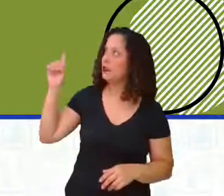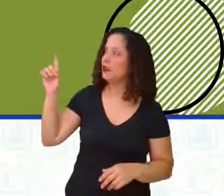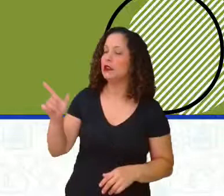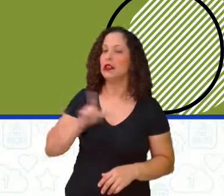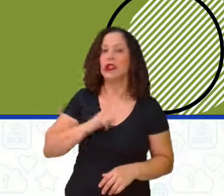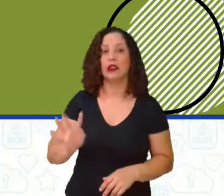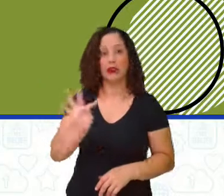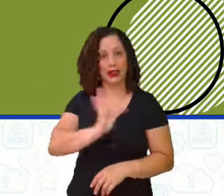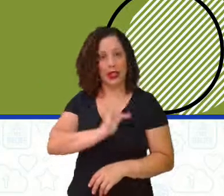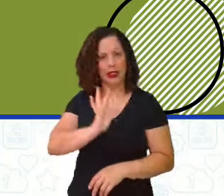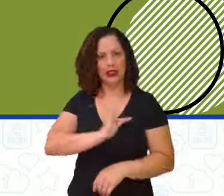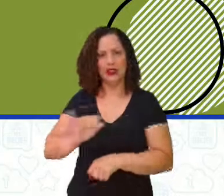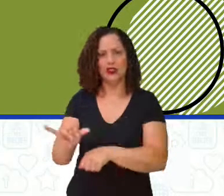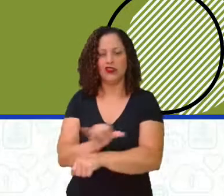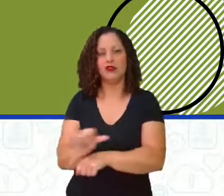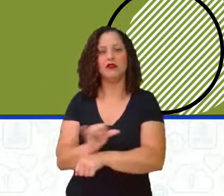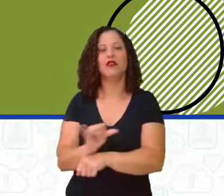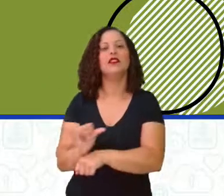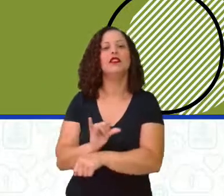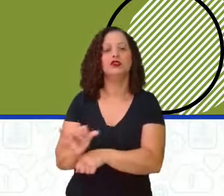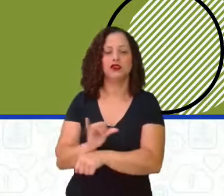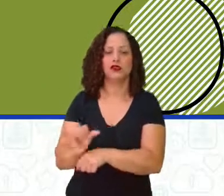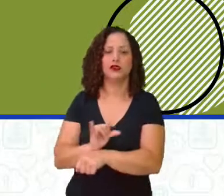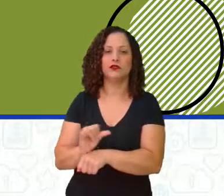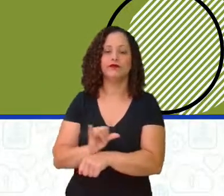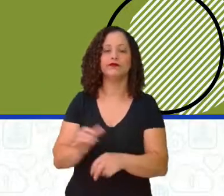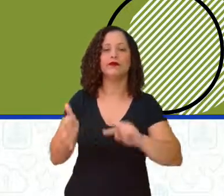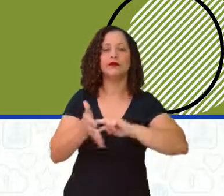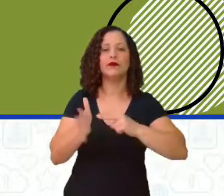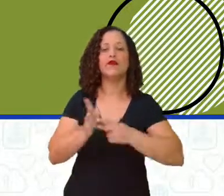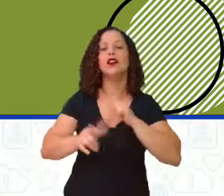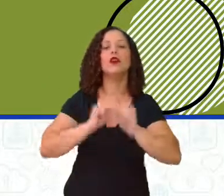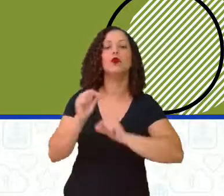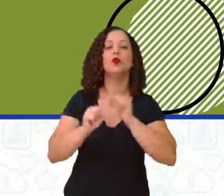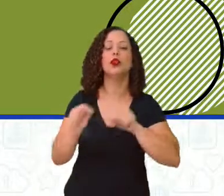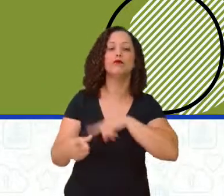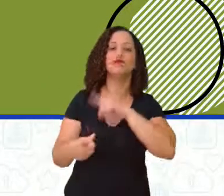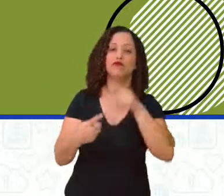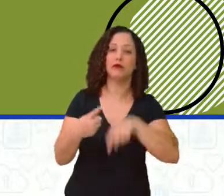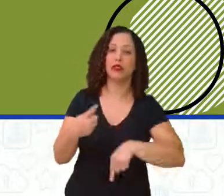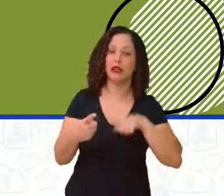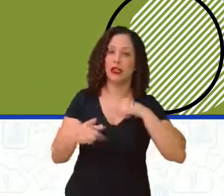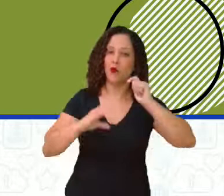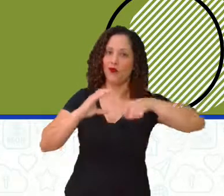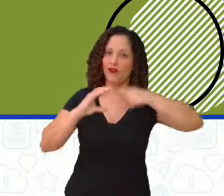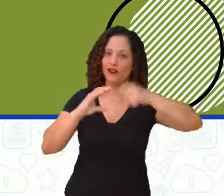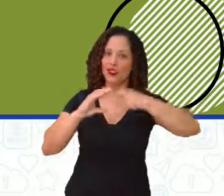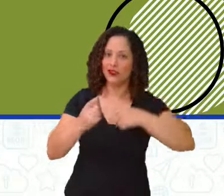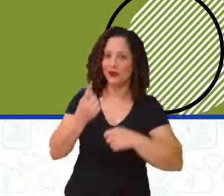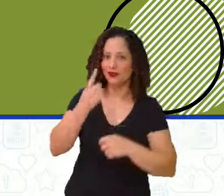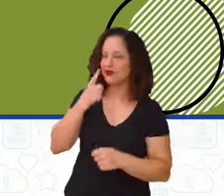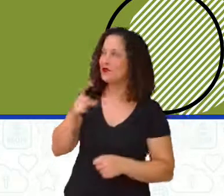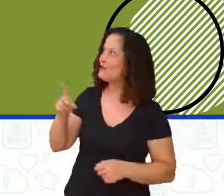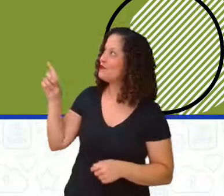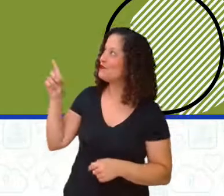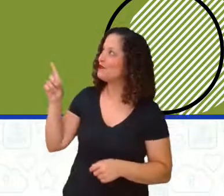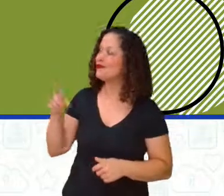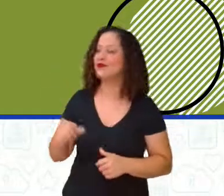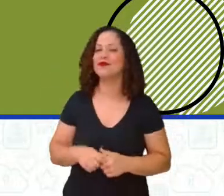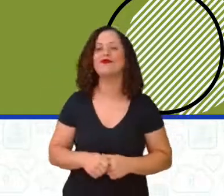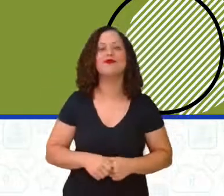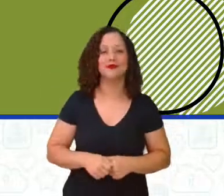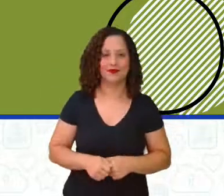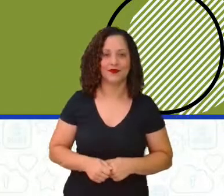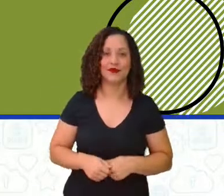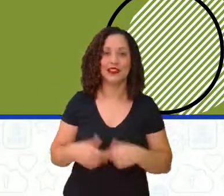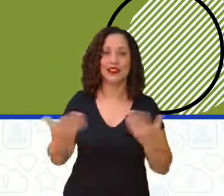técnicas, táticas e estratégias, nós estamos falando aí, primeiro, né, que tem um vídeo aparecendo aí na tela, que